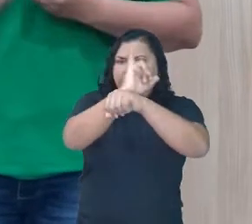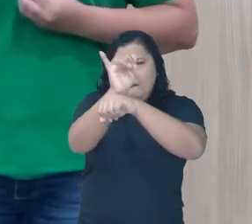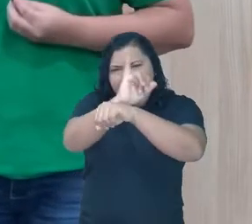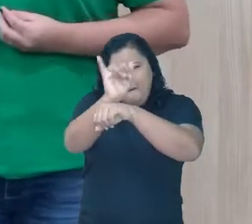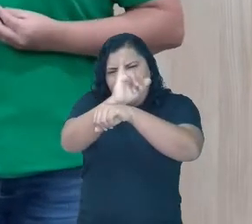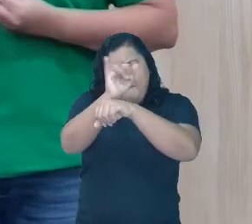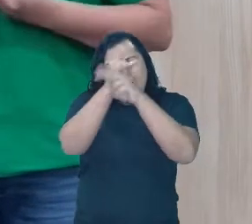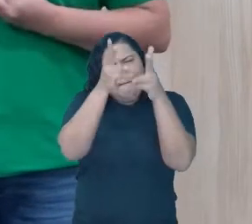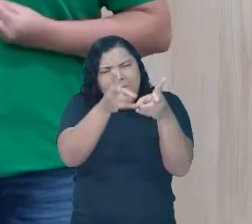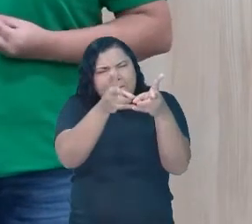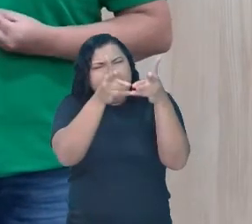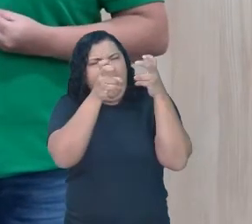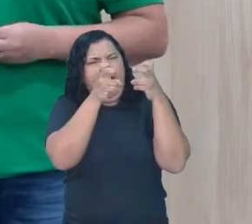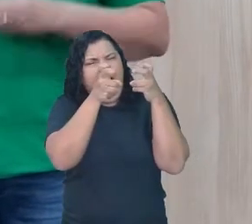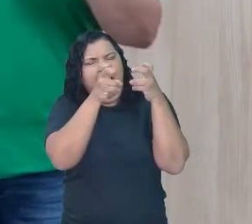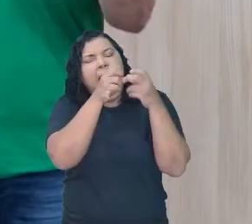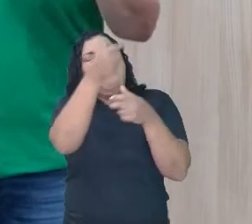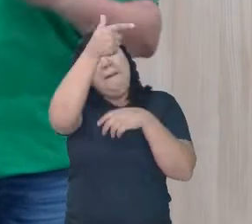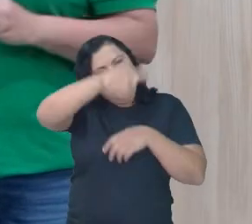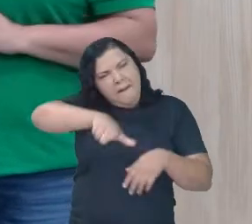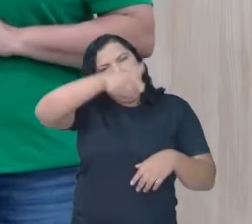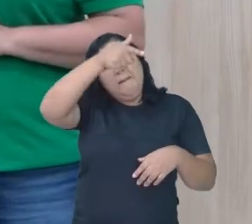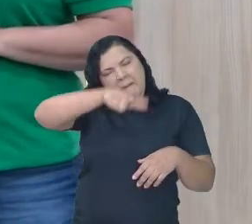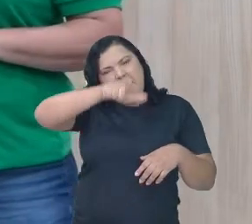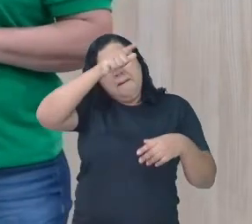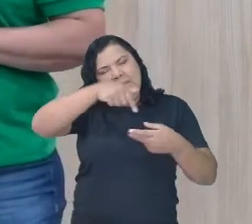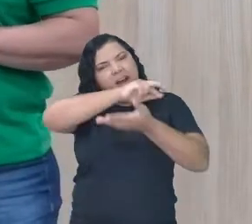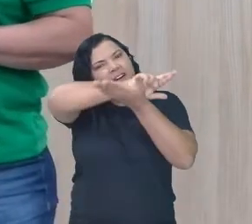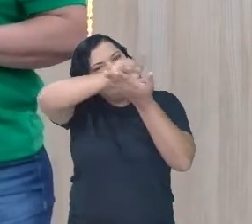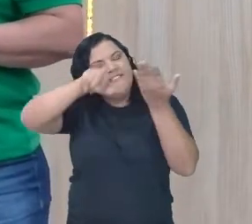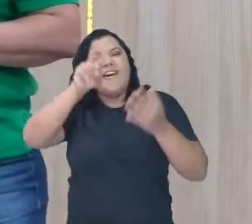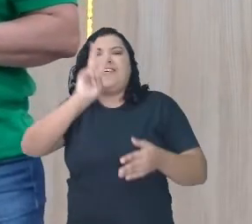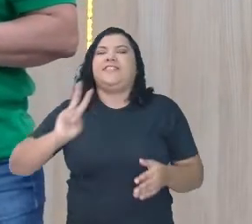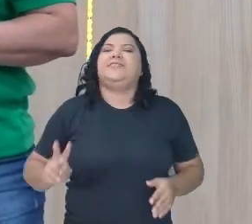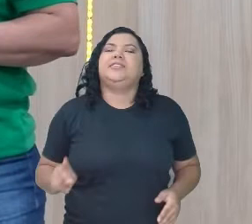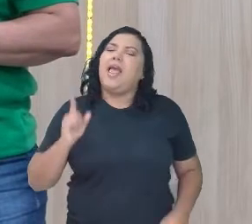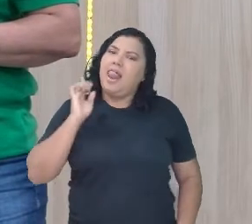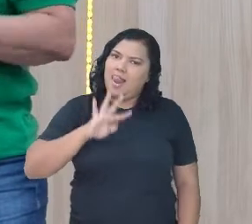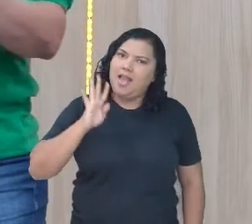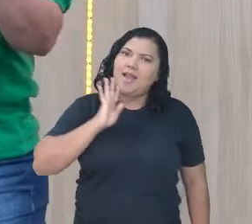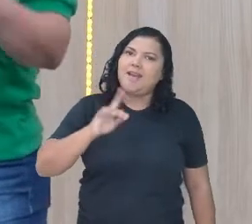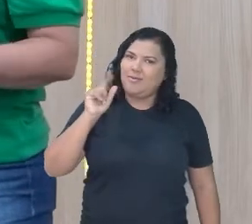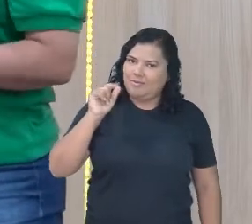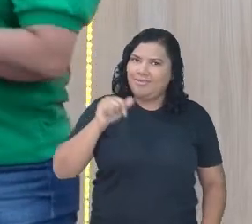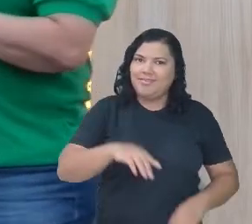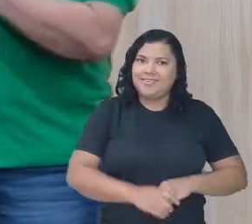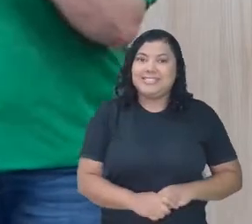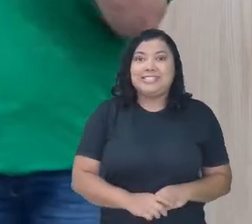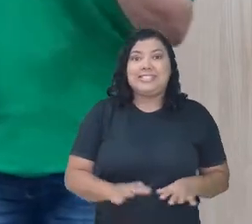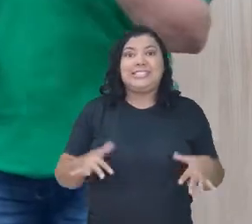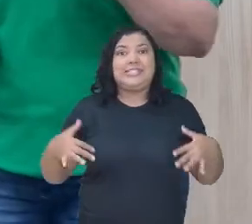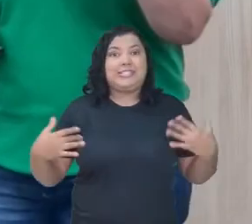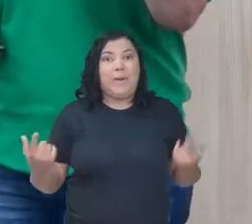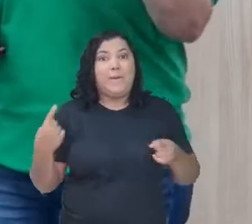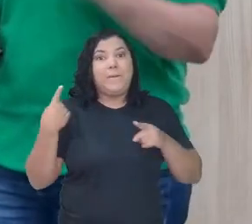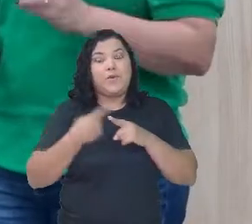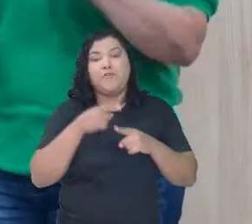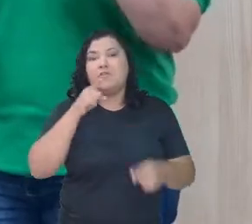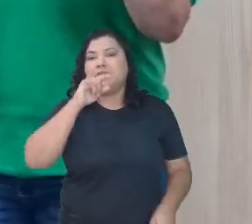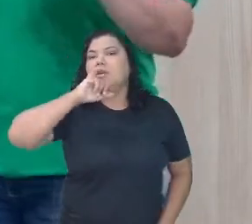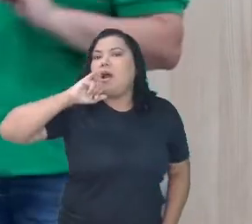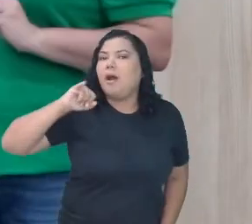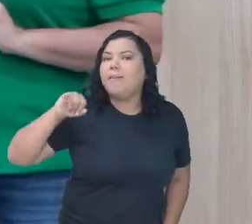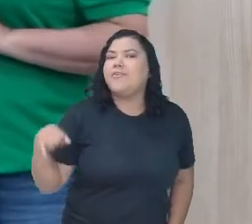YouTube e rever essa aula quantas vezes você quiser. Não é legal? Então curte aí,